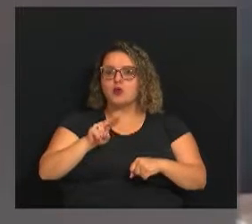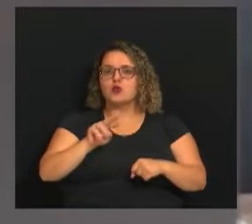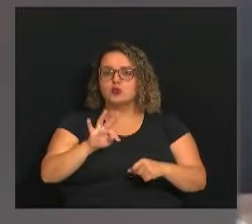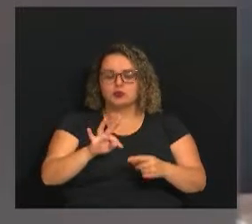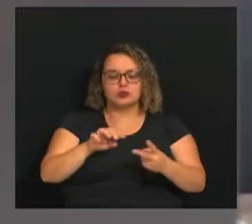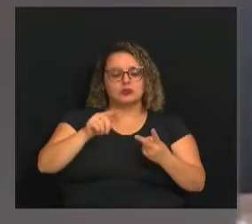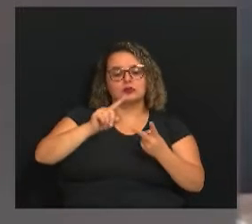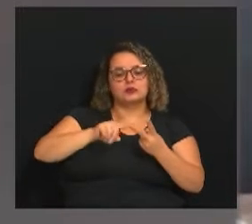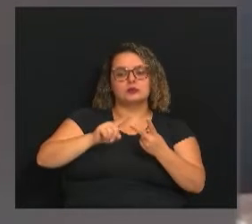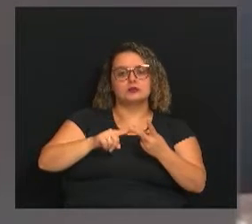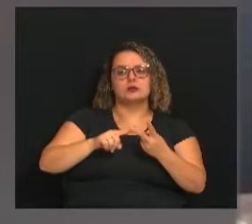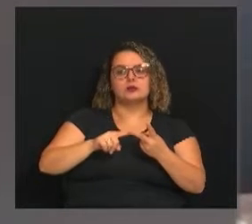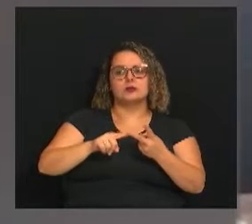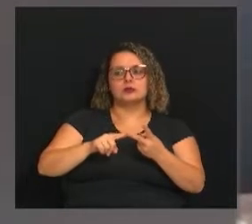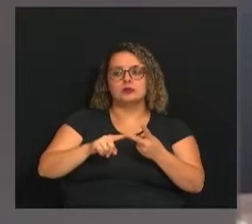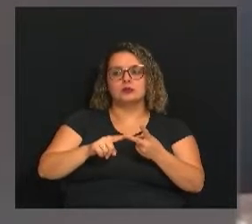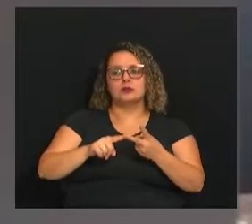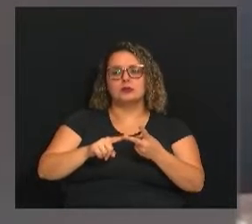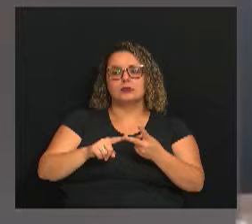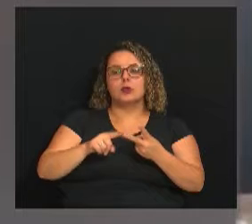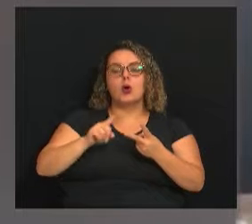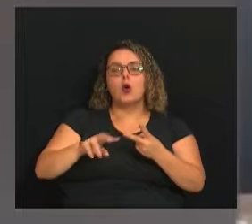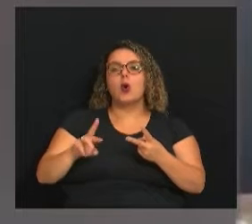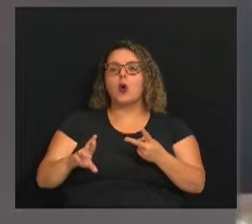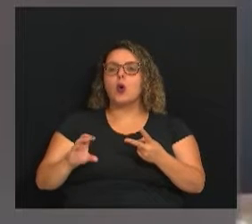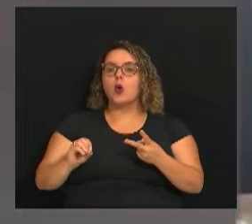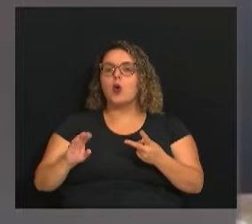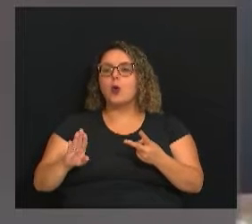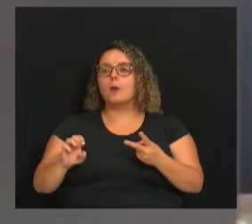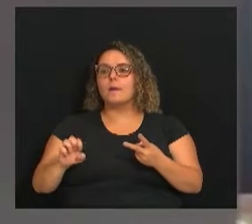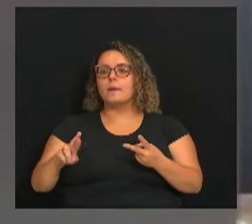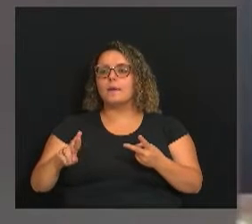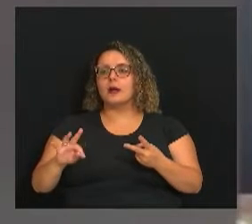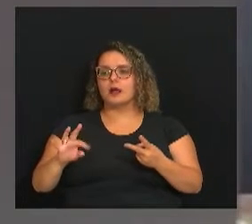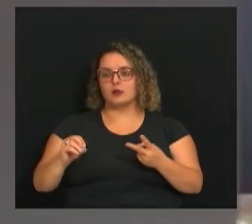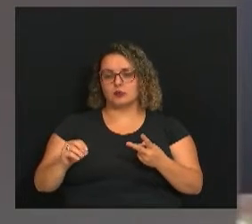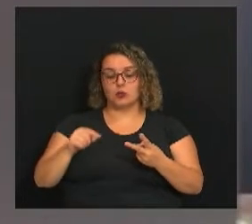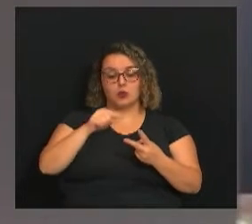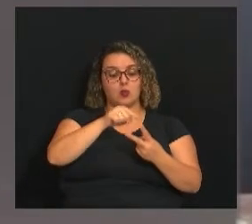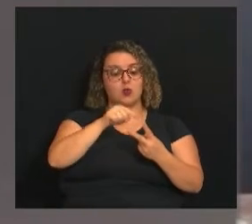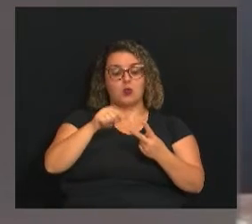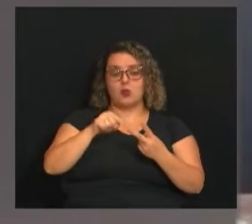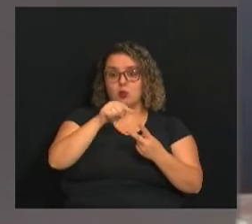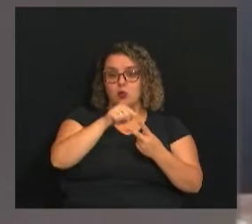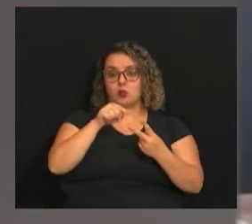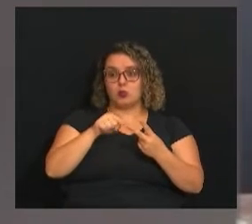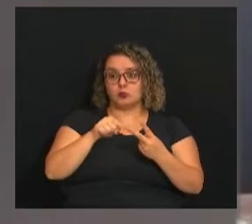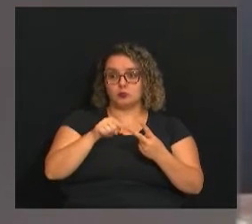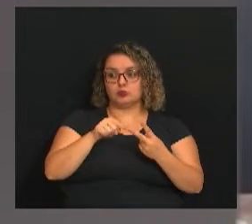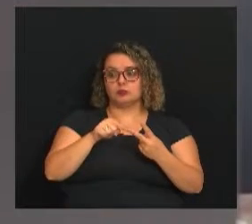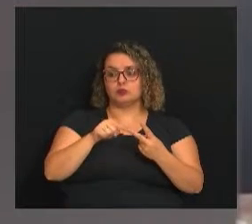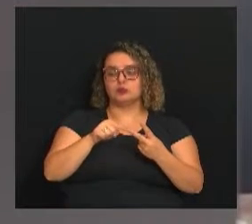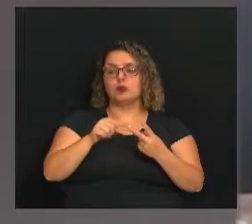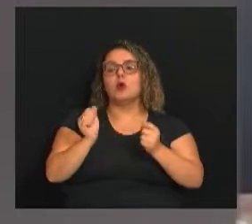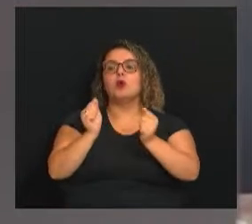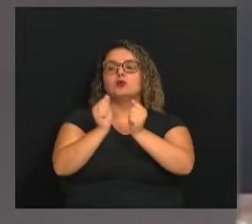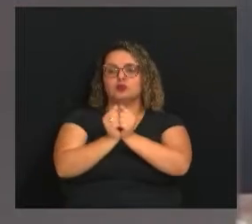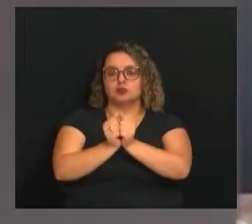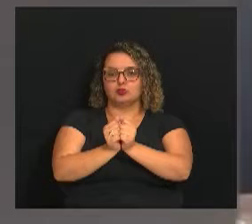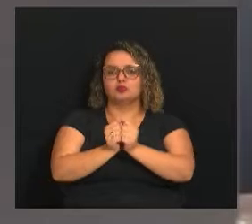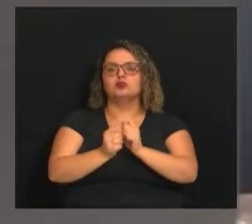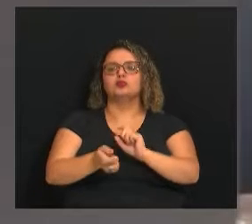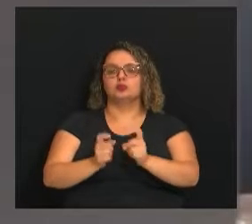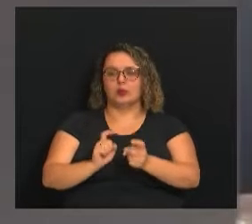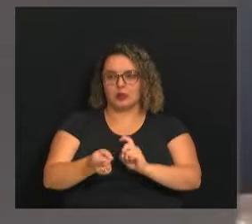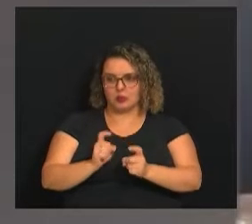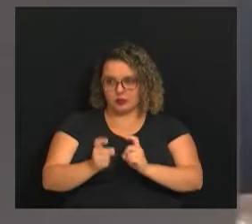nós temos o médico sanitarista Roberto Marder. Os dois estarão conosco durante essa